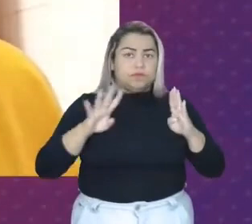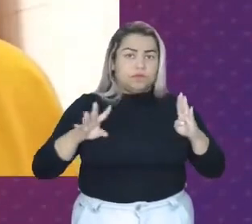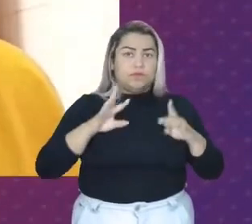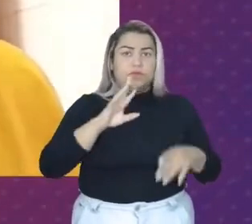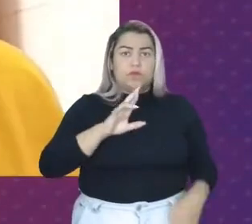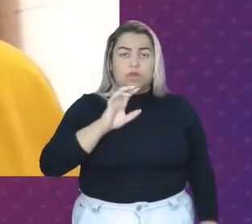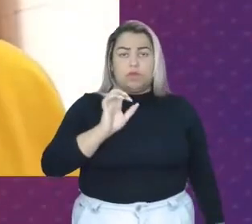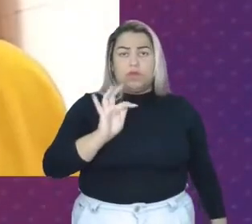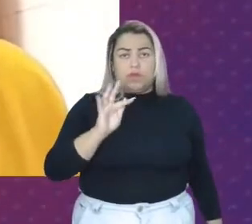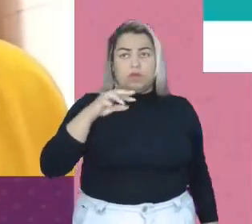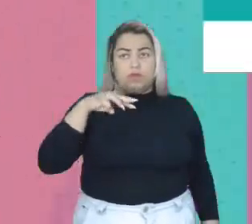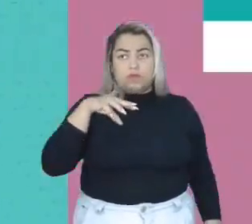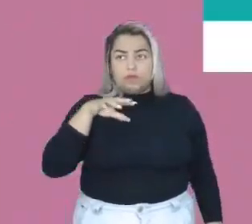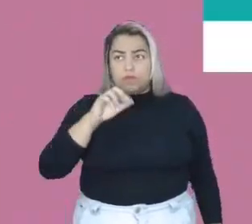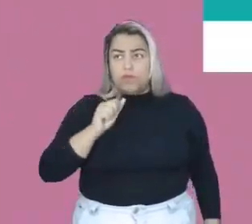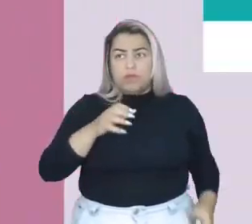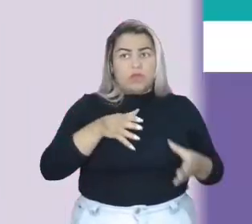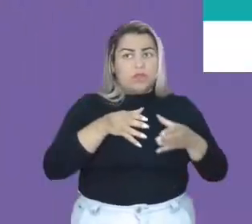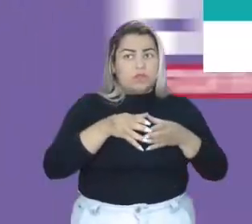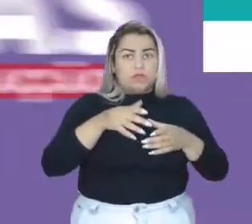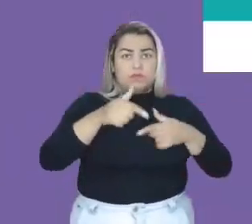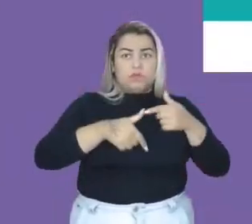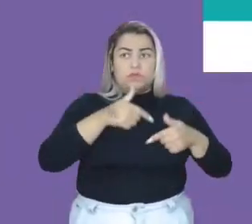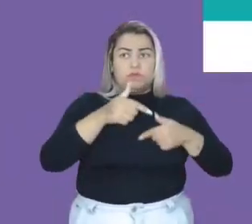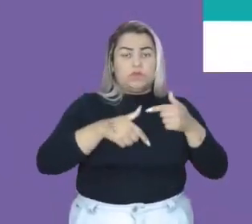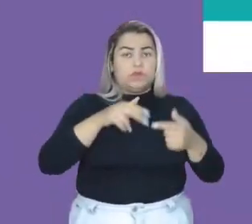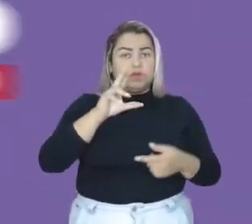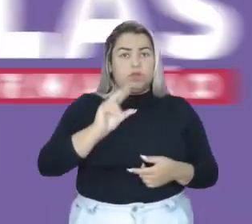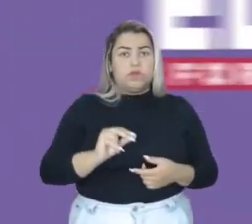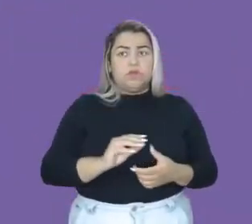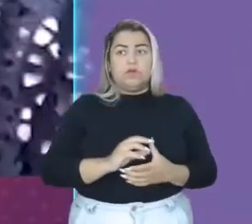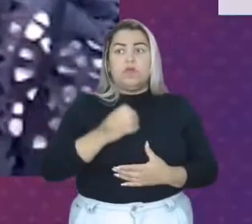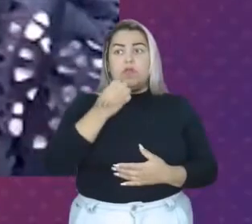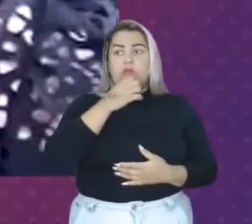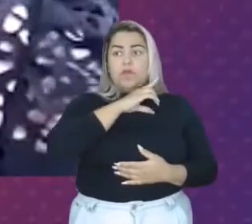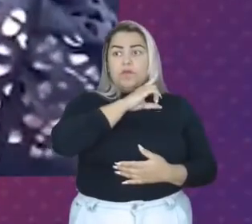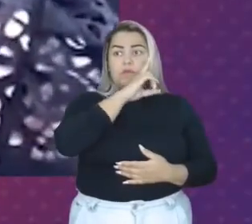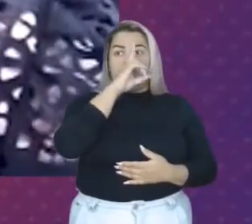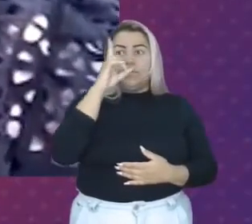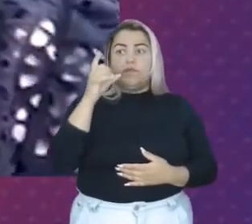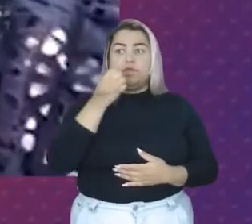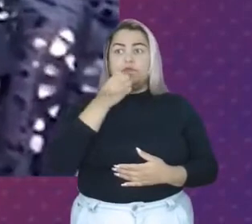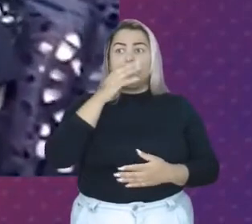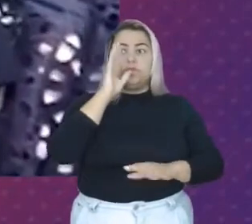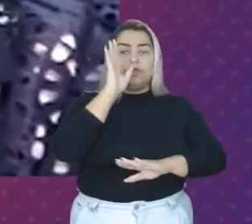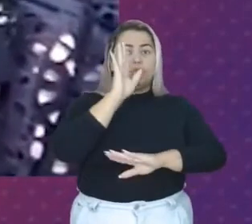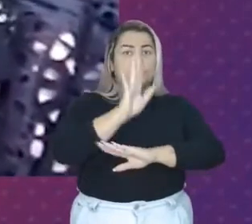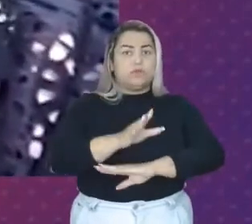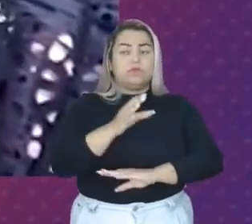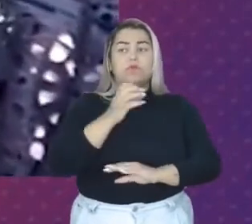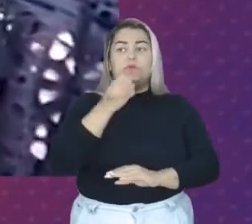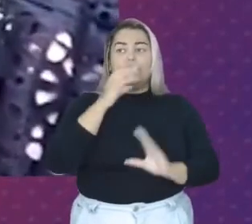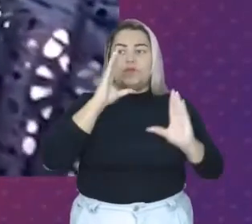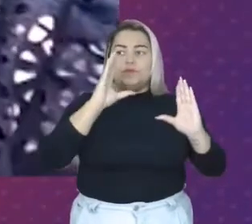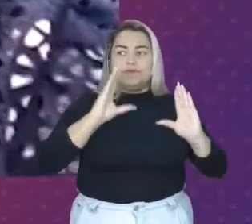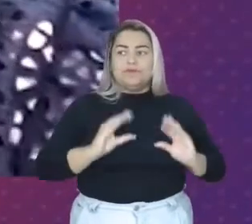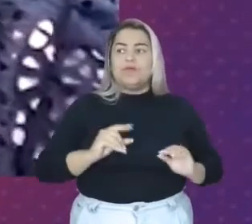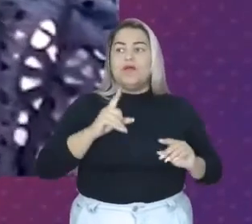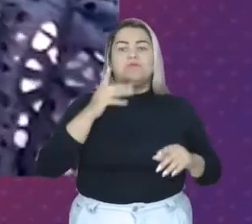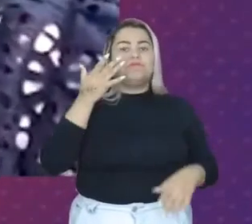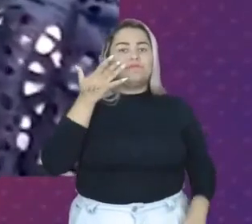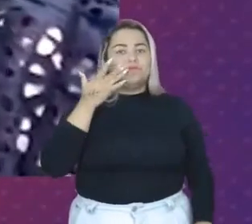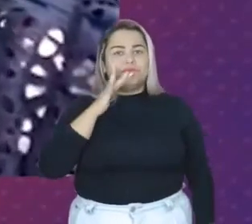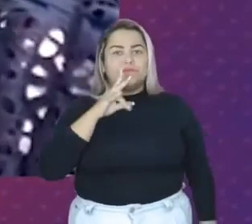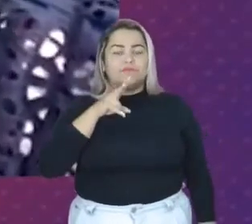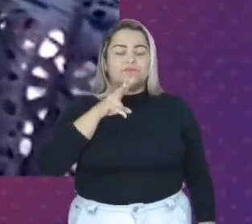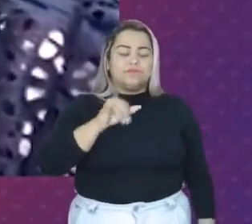reforma, mas a classe trabalhadora não. Bom dia, boa tarde, boa noite, não sei que hora você vai